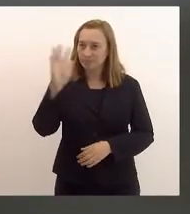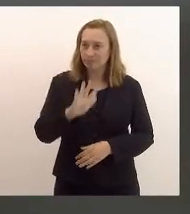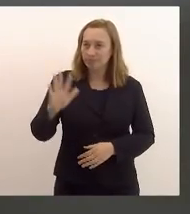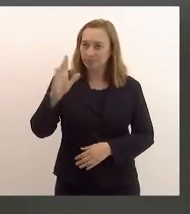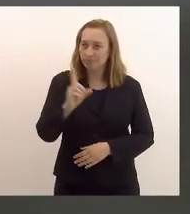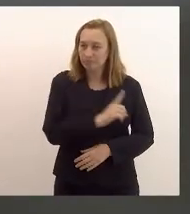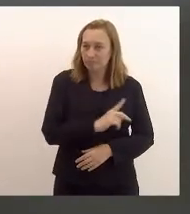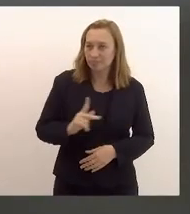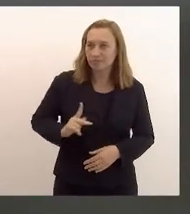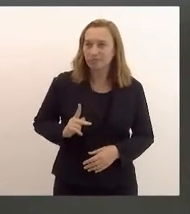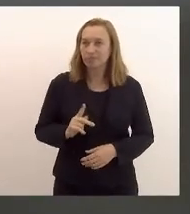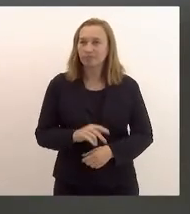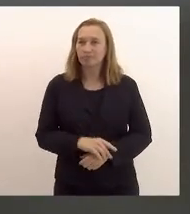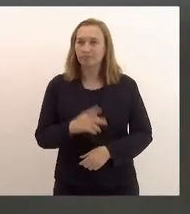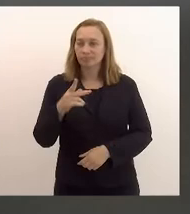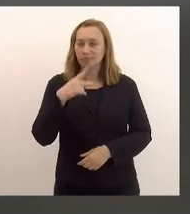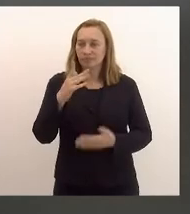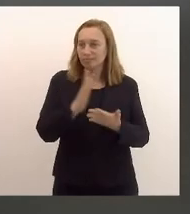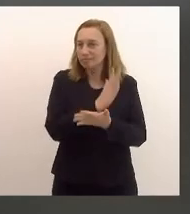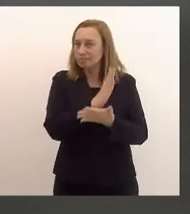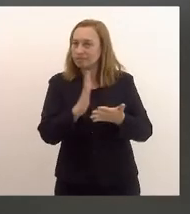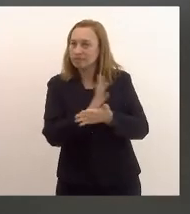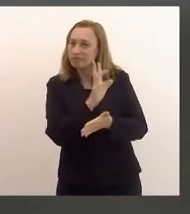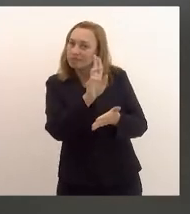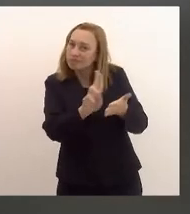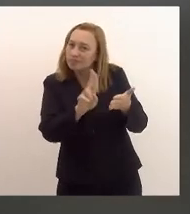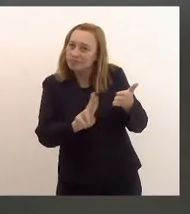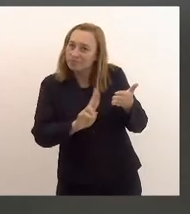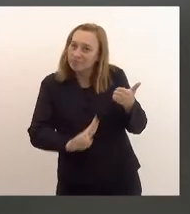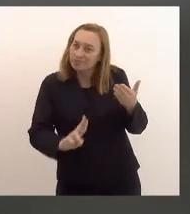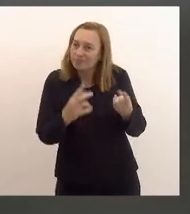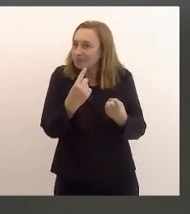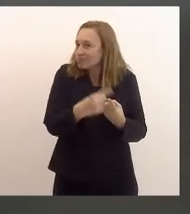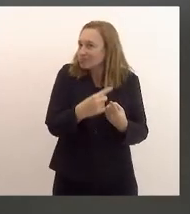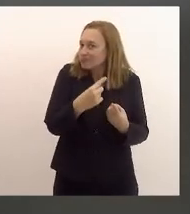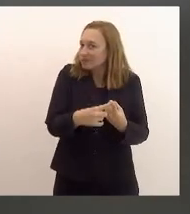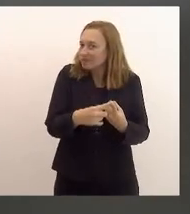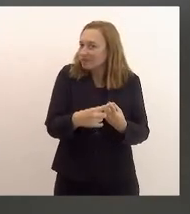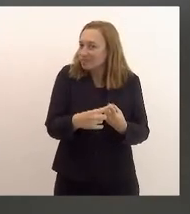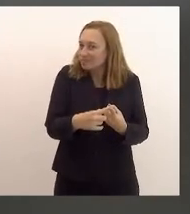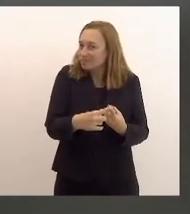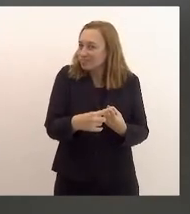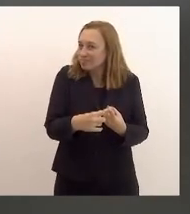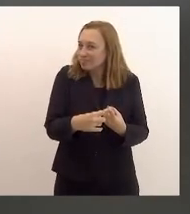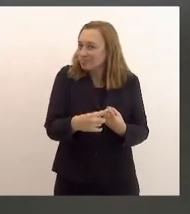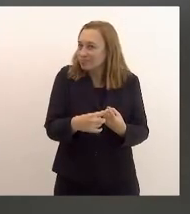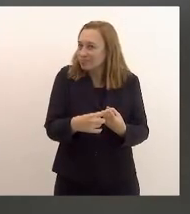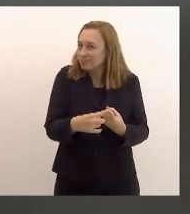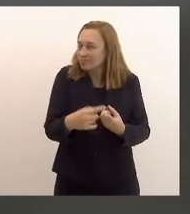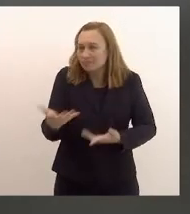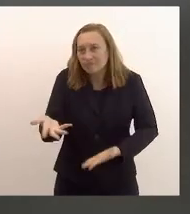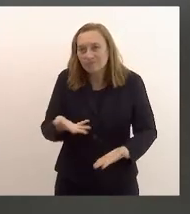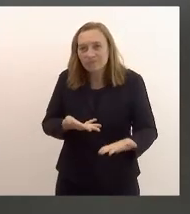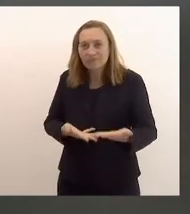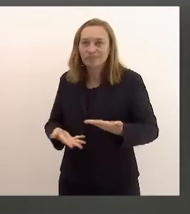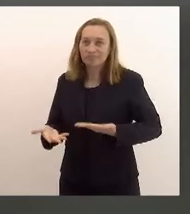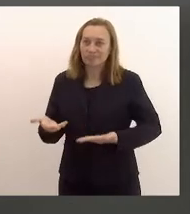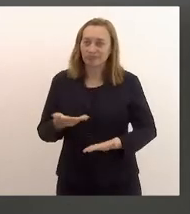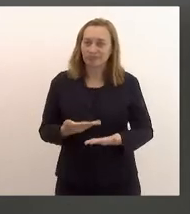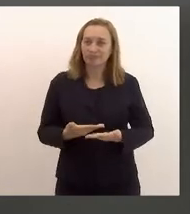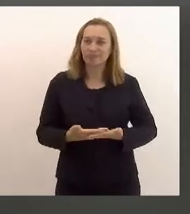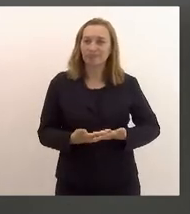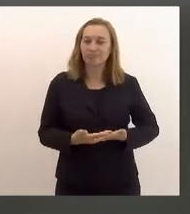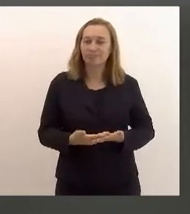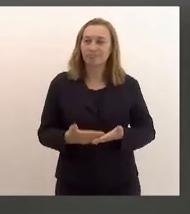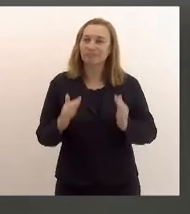do Defensor Público fazer citação de alguns nomes porque é são parceiros eu